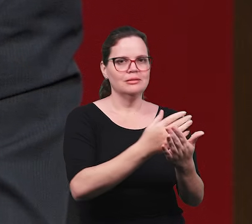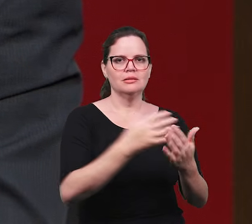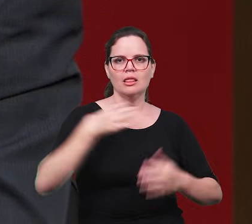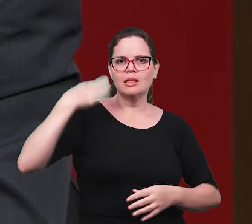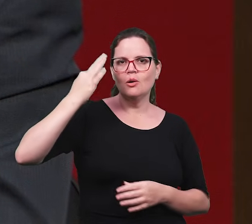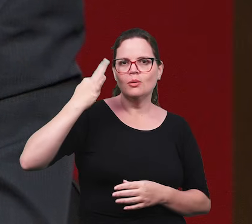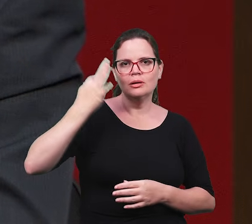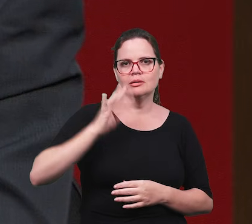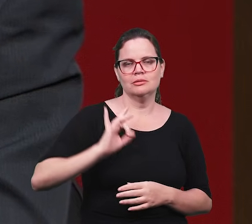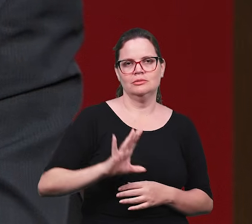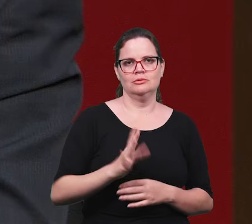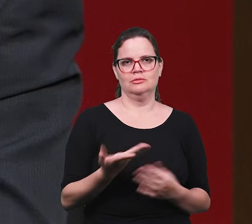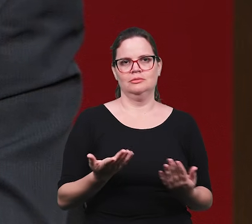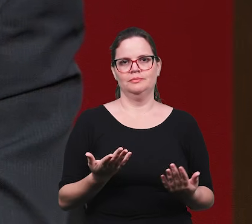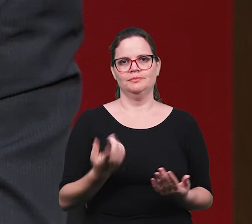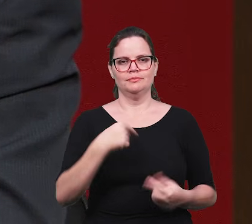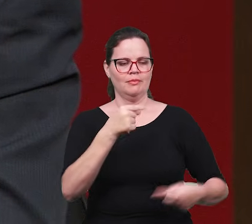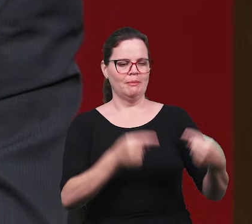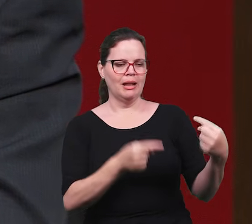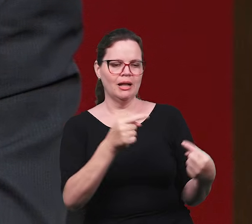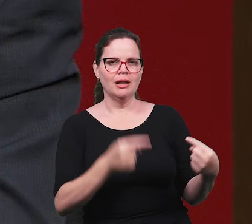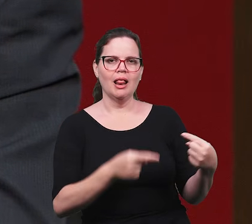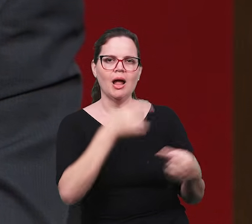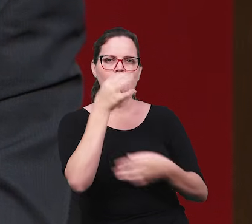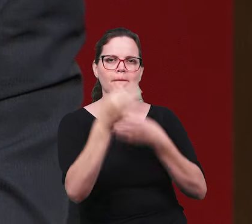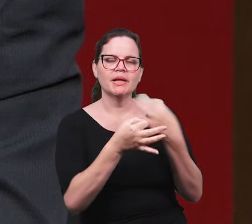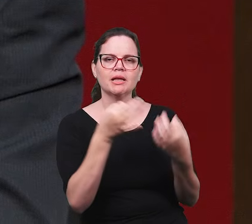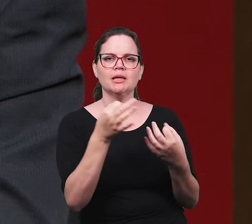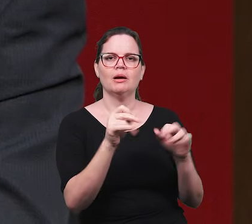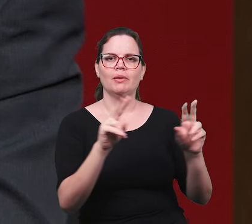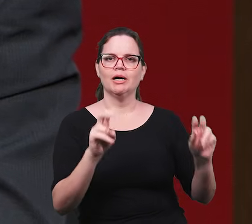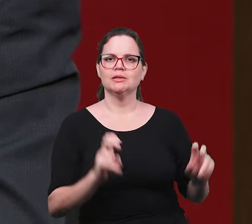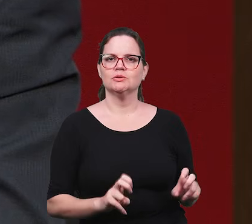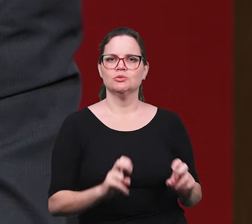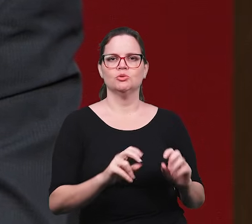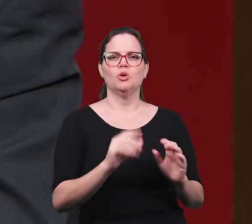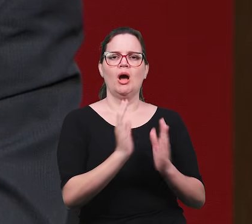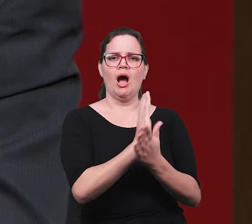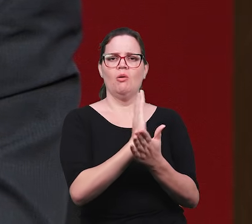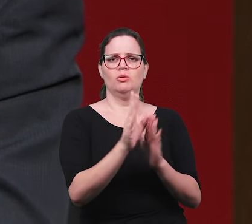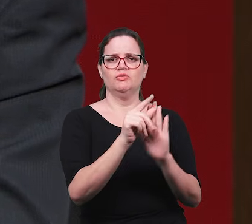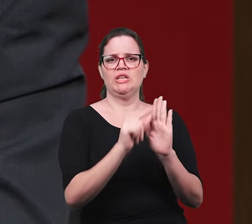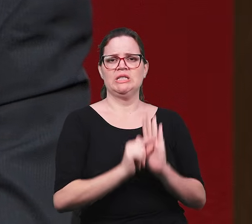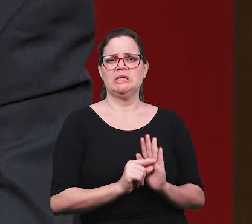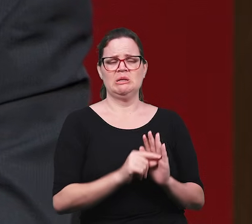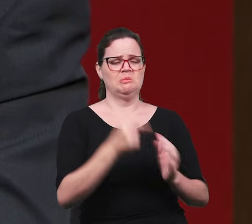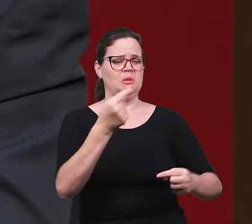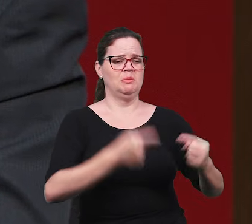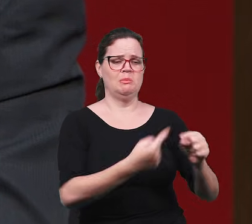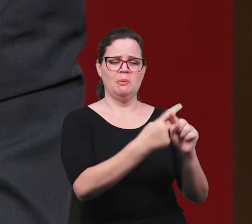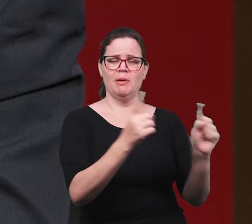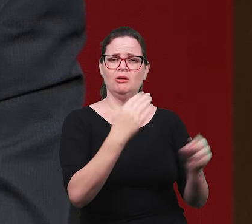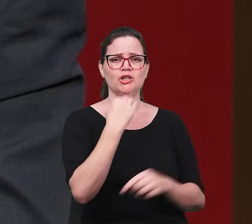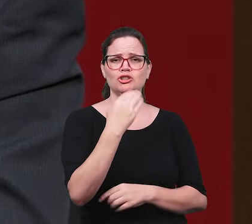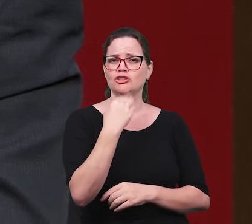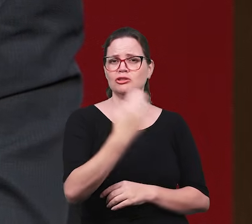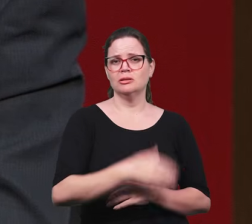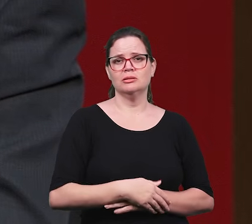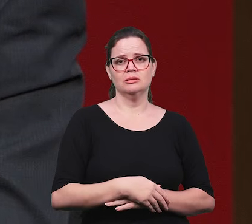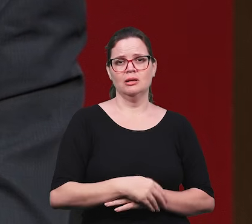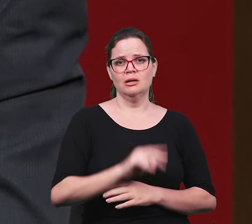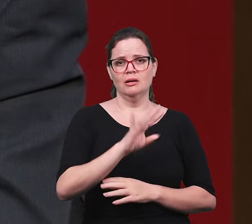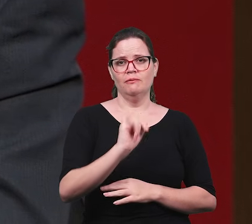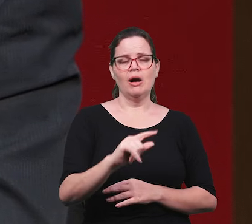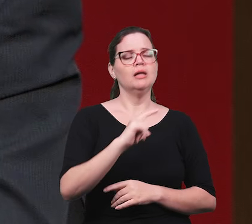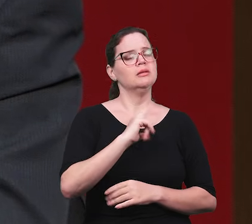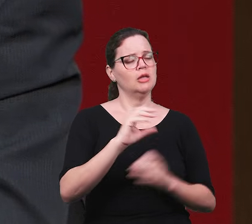você mencionou, simplesmente um debate de ideias usando alguns aspectos da palavra do Senhor que não levam o homem a lugar nenhum. Ele vai trazer